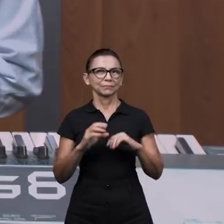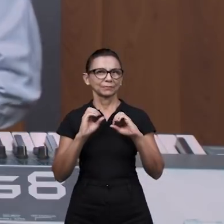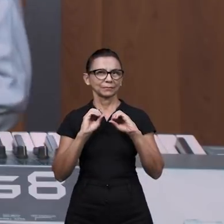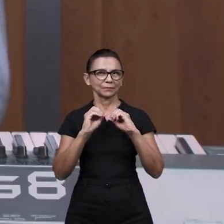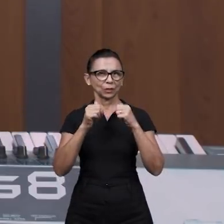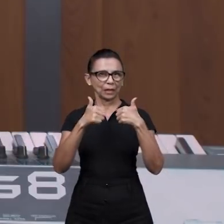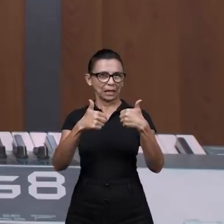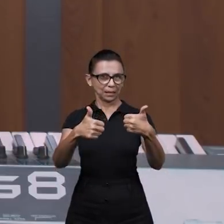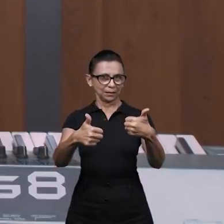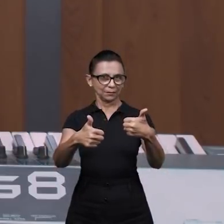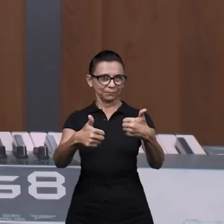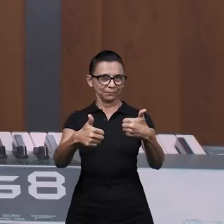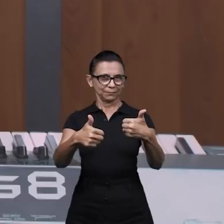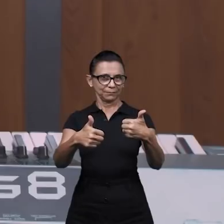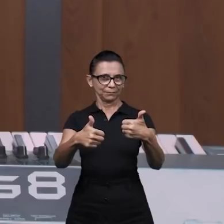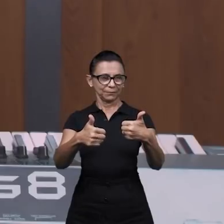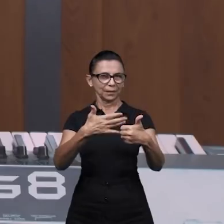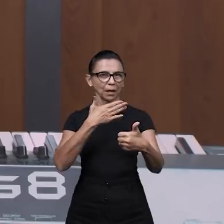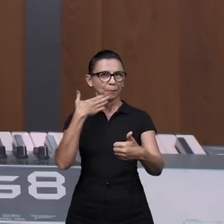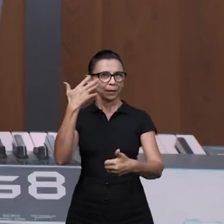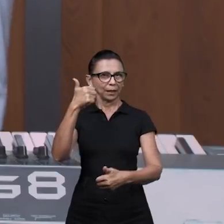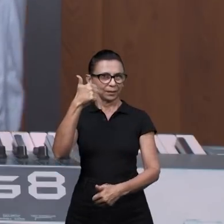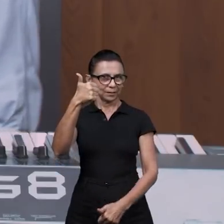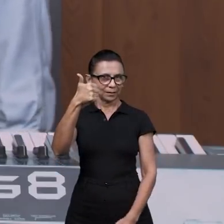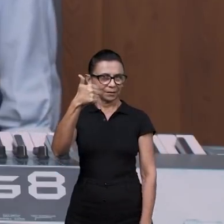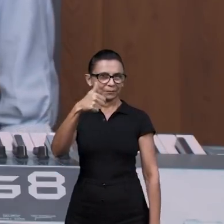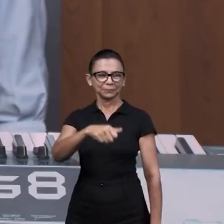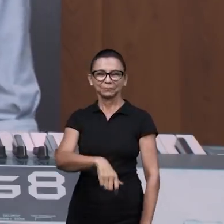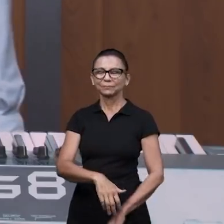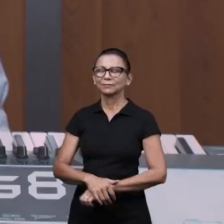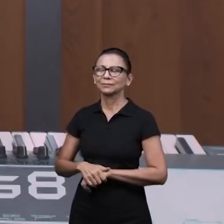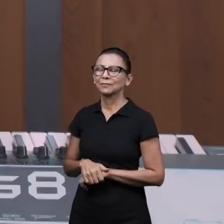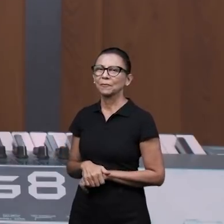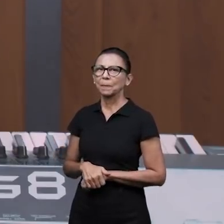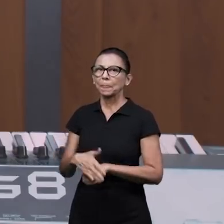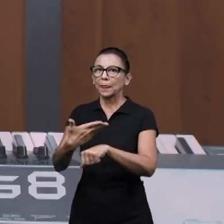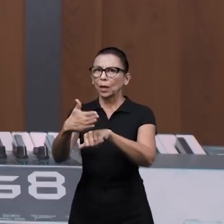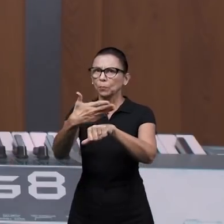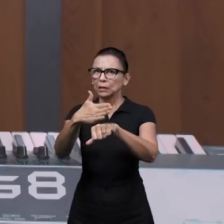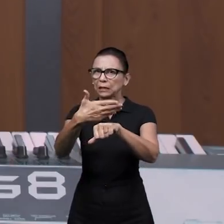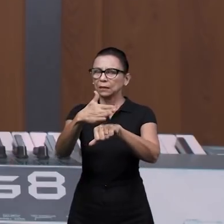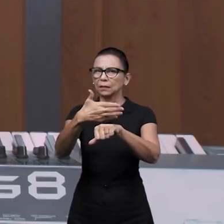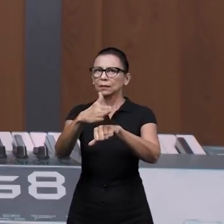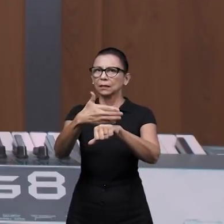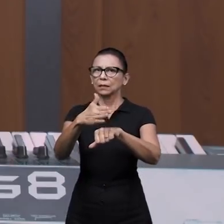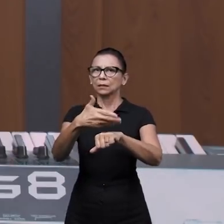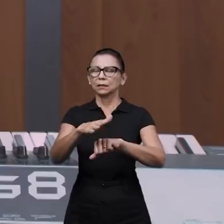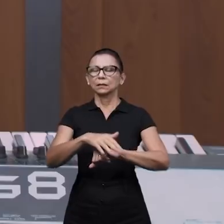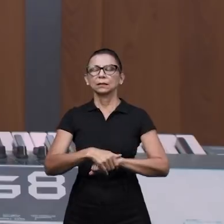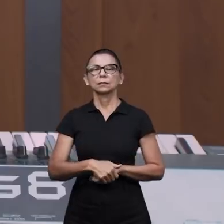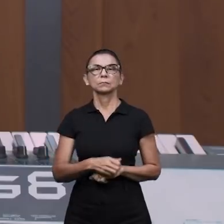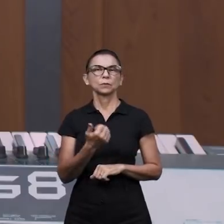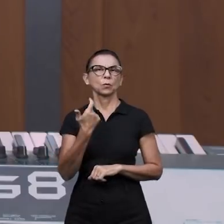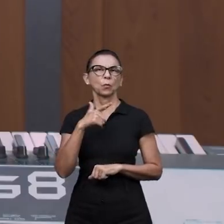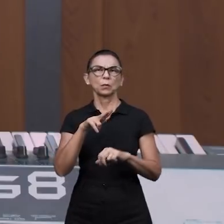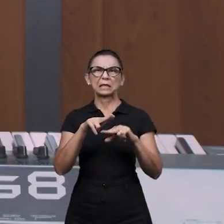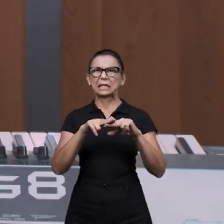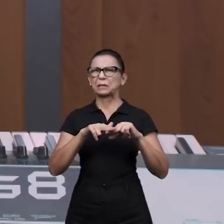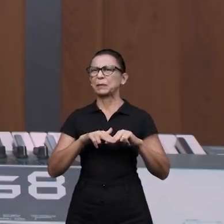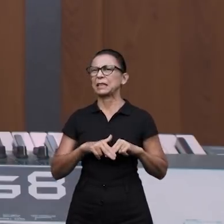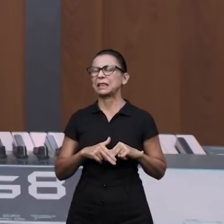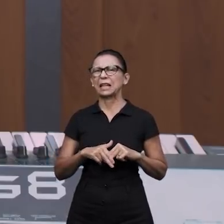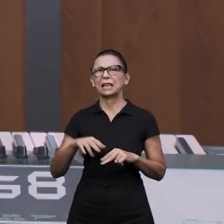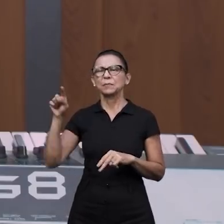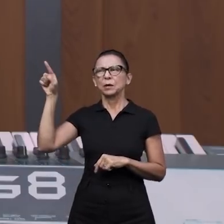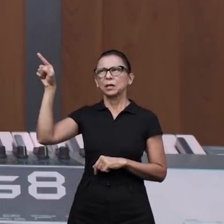beleza? Então aqui nós treinamos a nossa escala. Vocês podem treinar de outras formas, como eu já falei, de forma